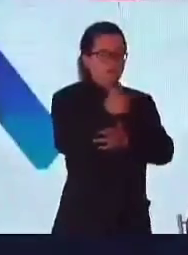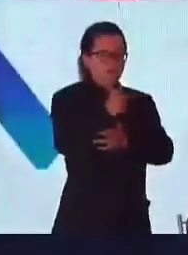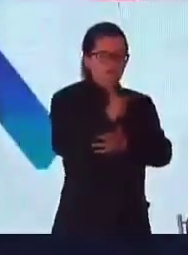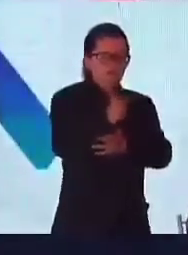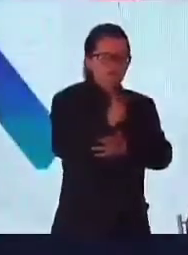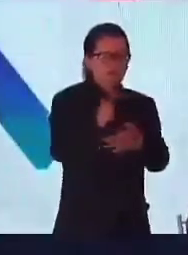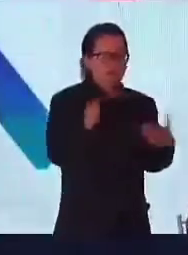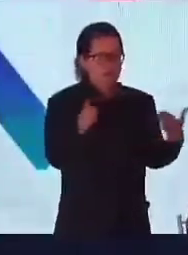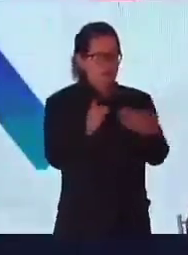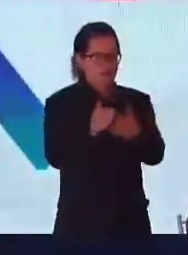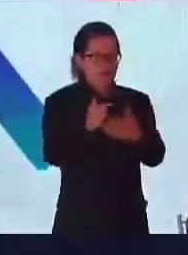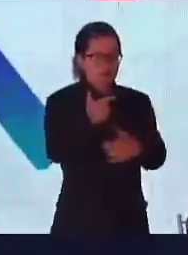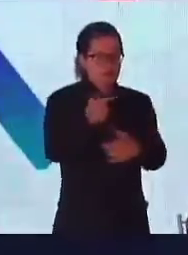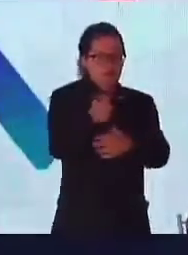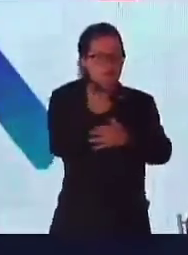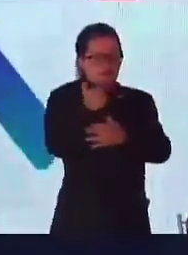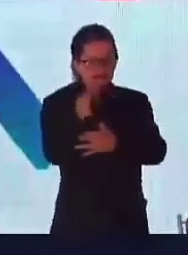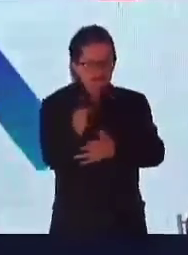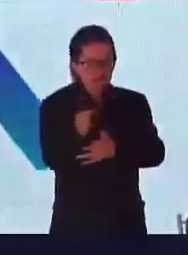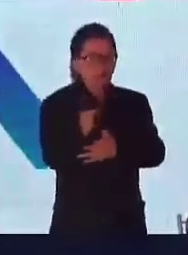2019 e 2020,